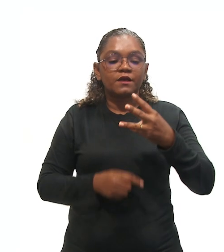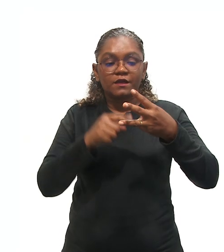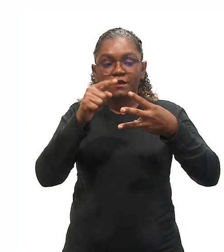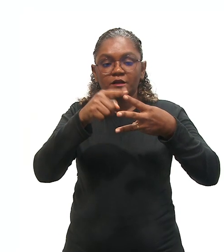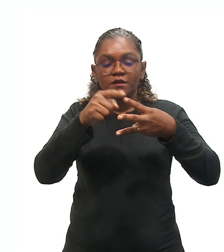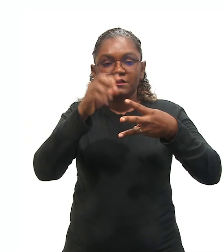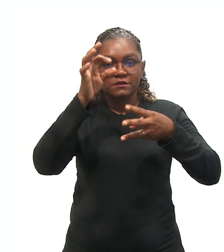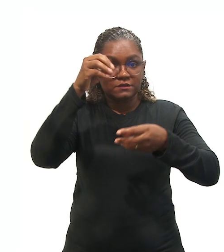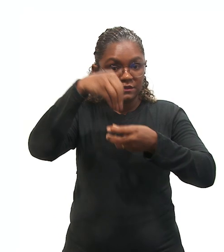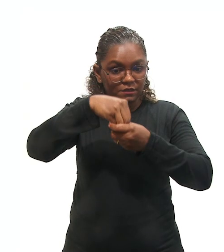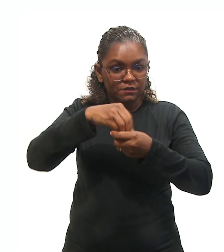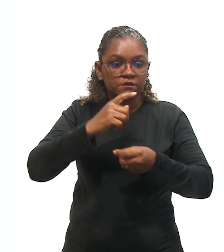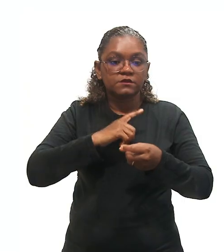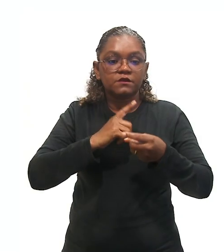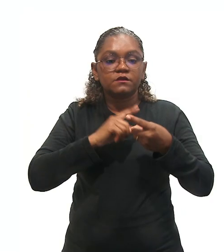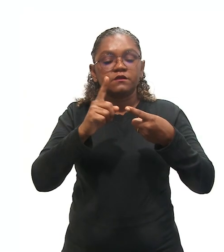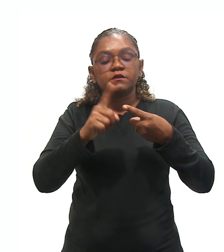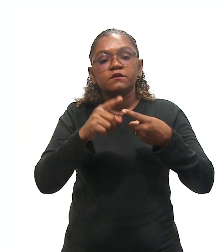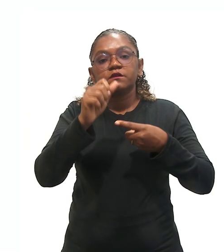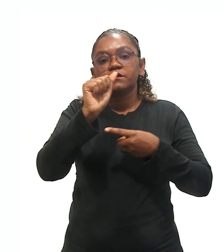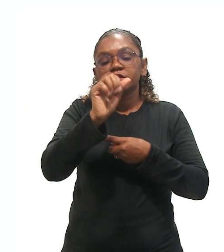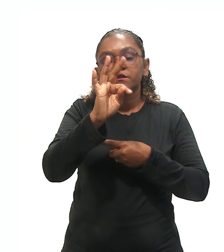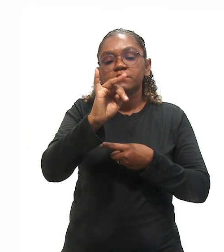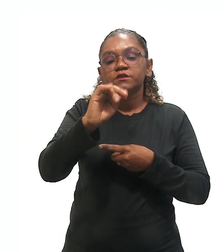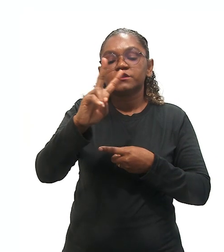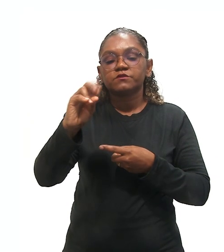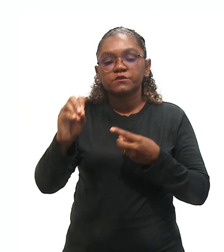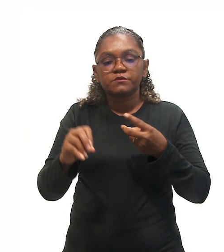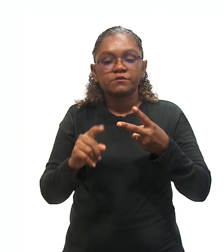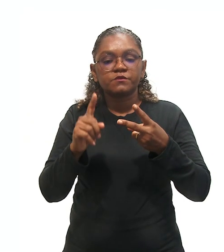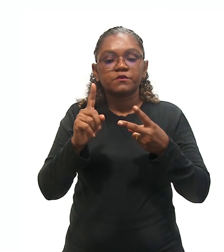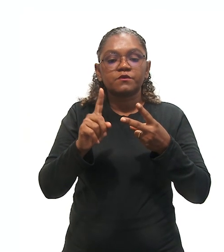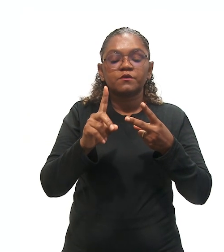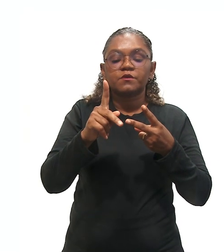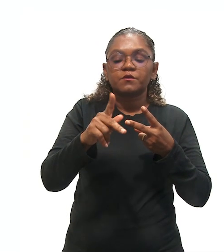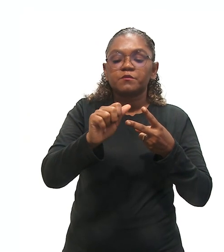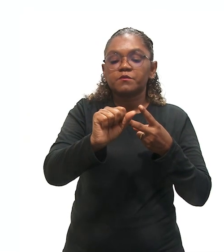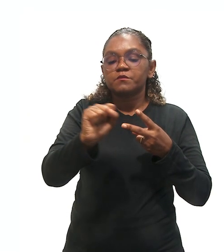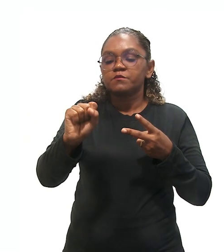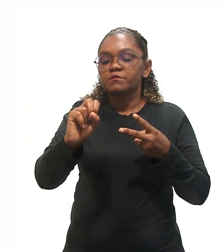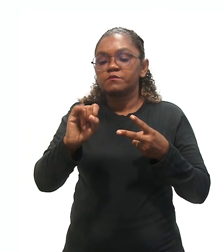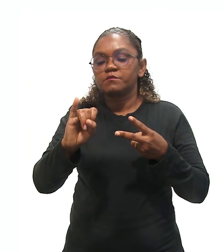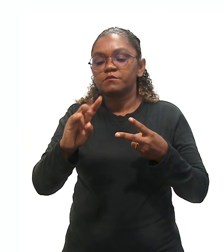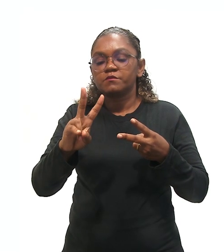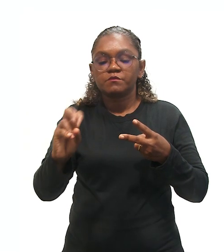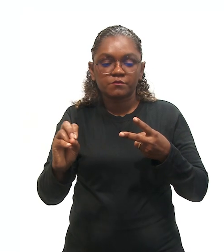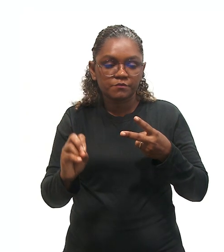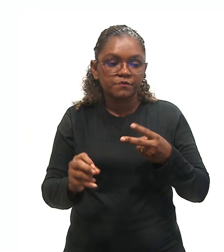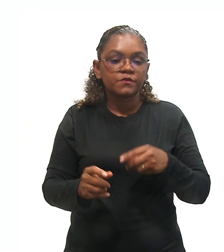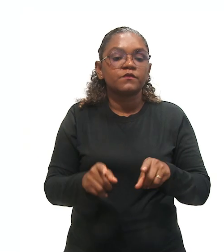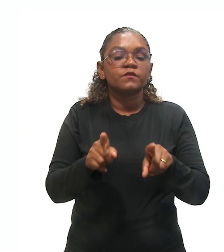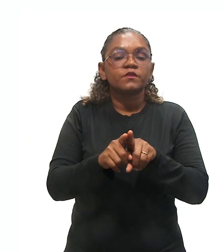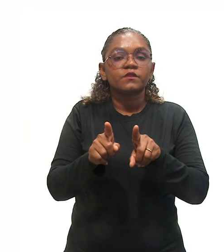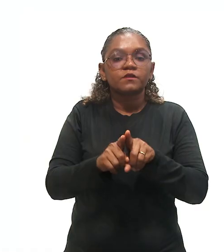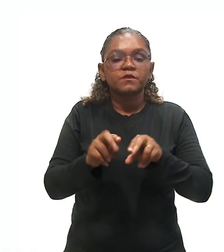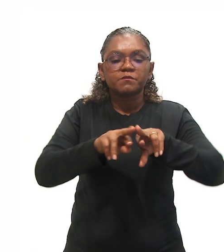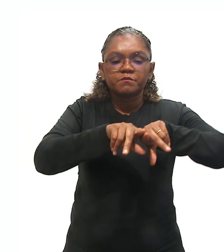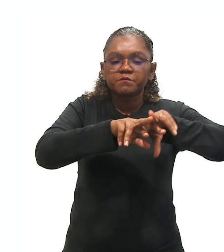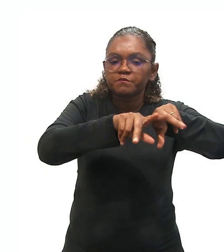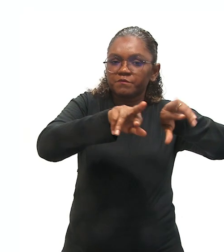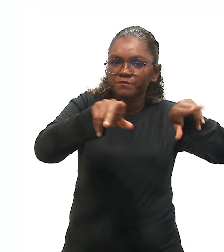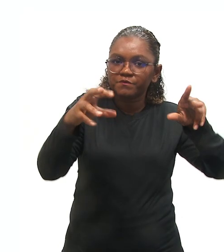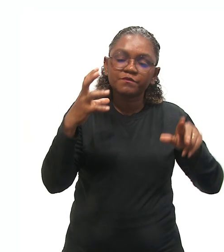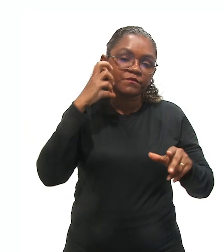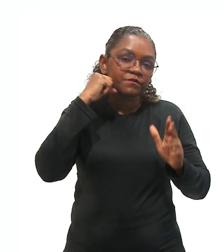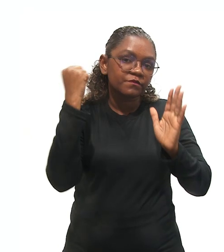nós temos os ativos, os passivos, as variações patrimoniais diminutivas,